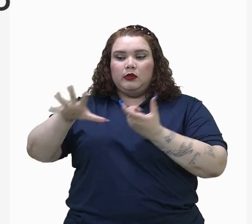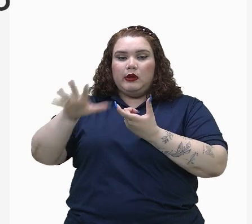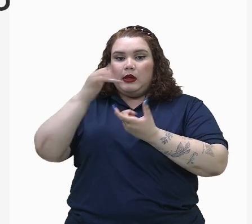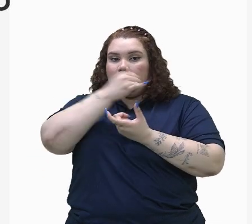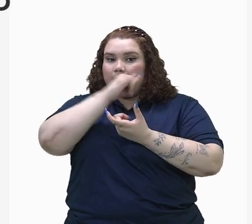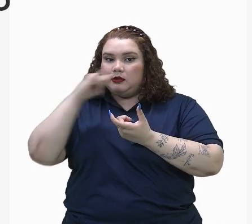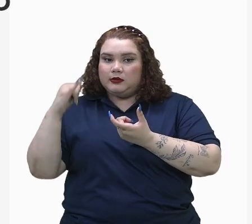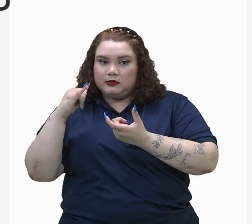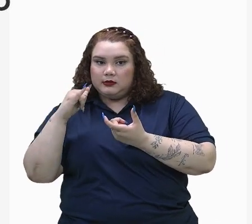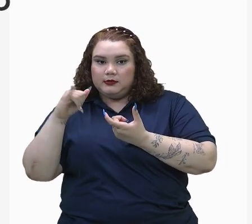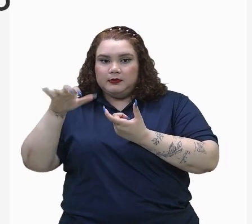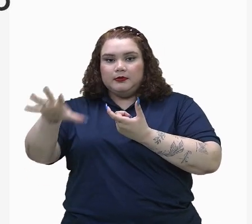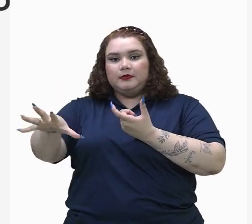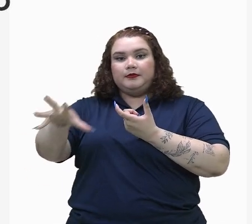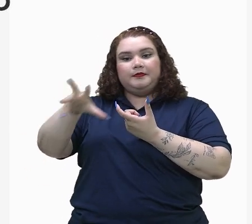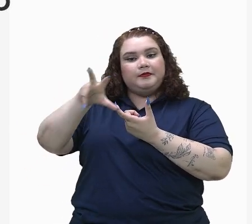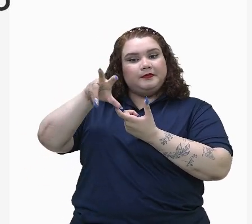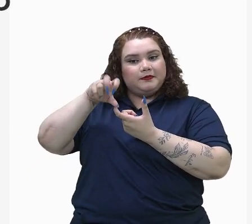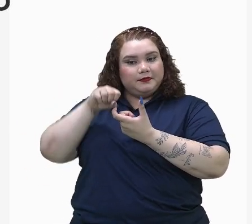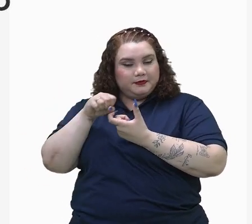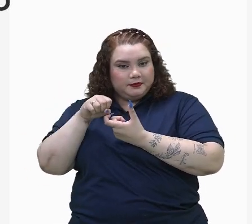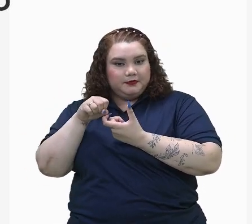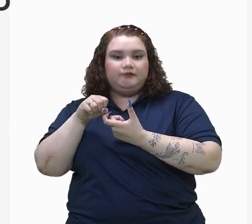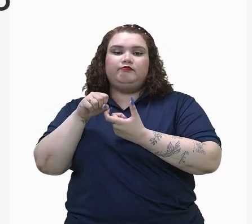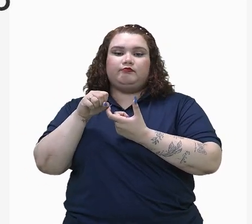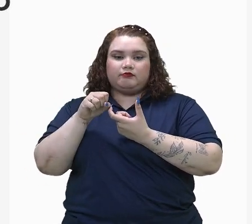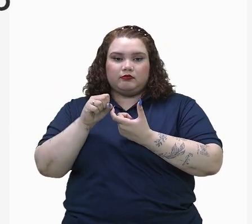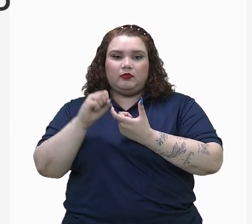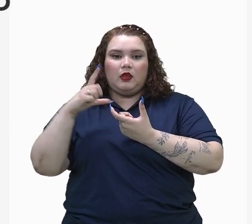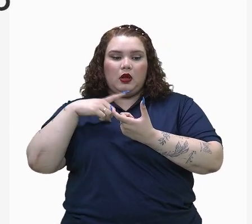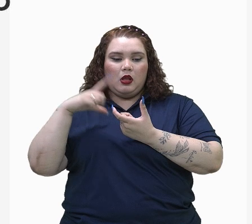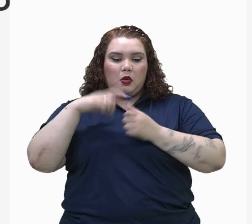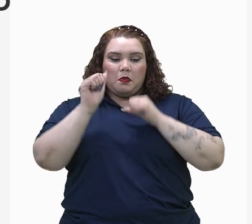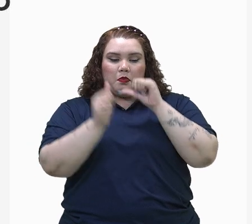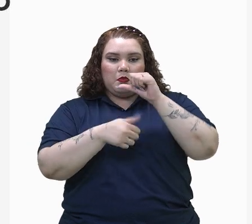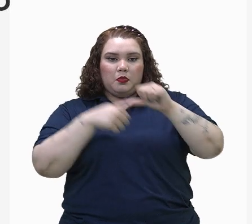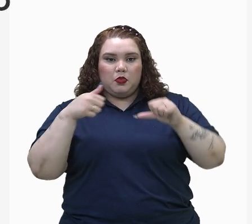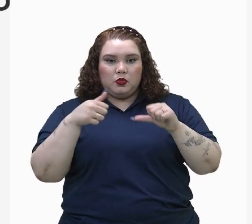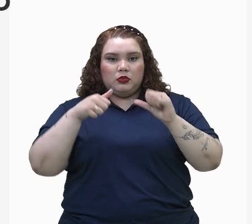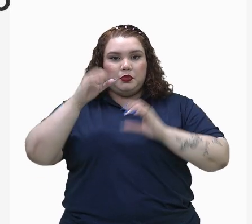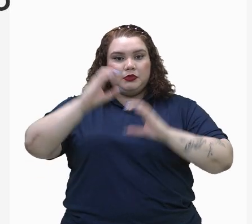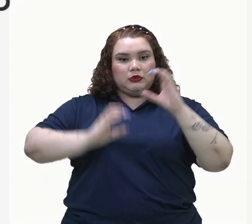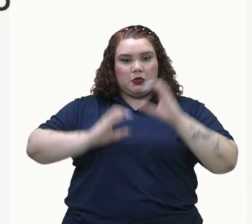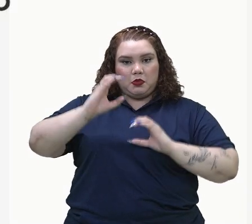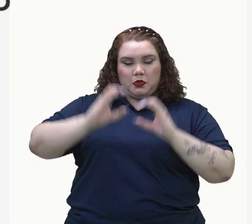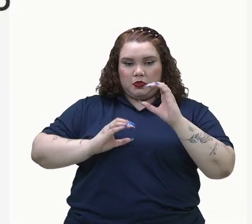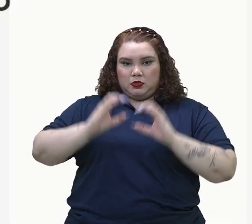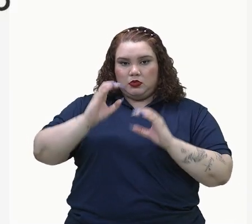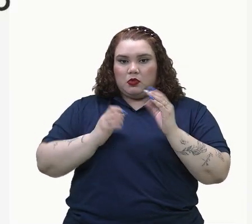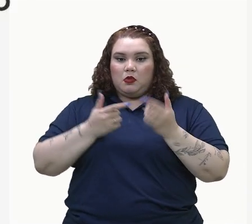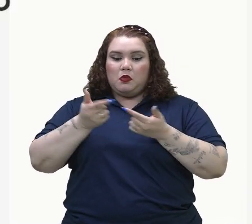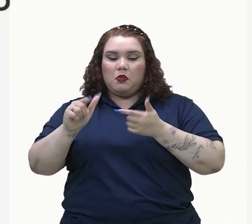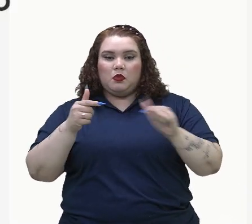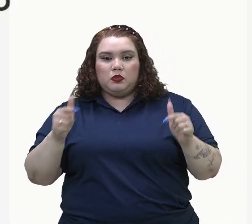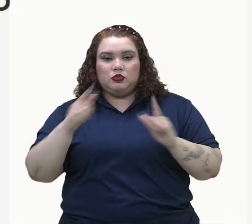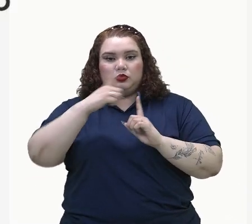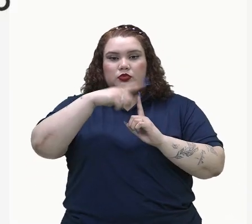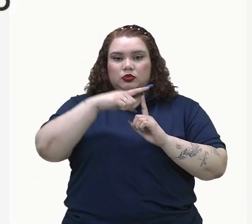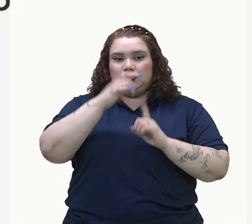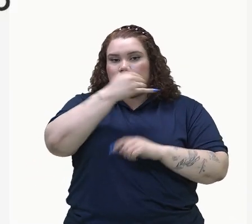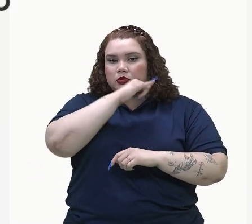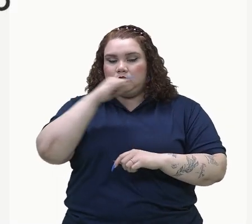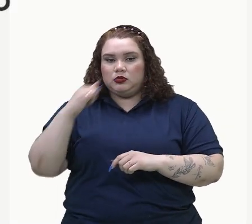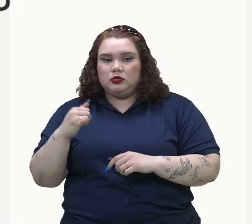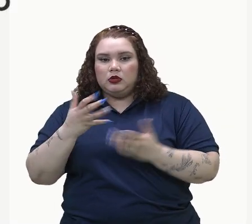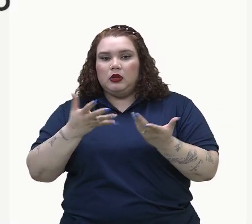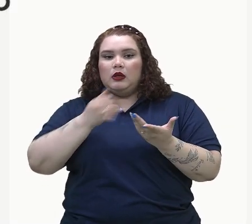a energia elétrica presente em um circuito, em outras formas de energia,